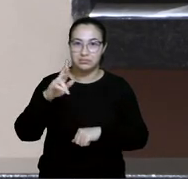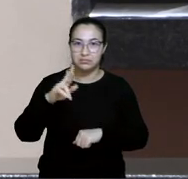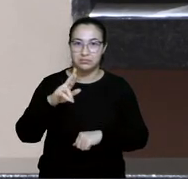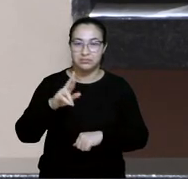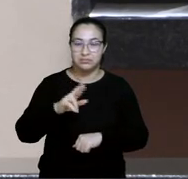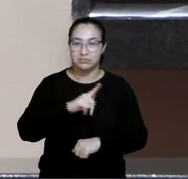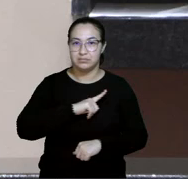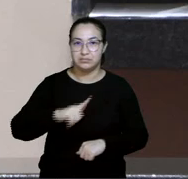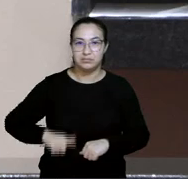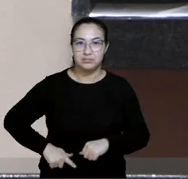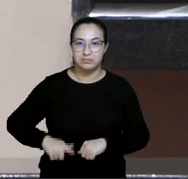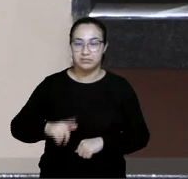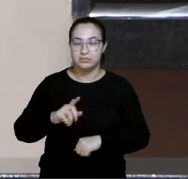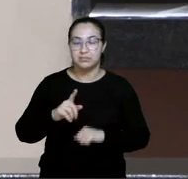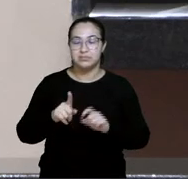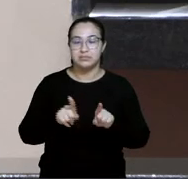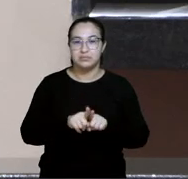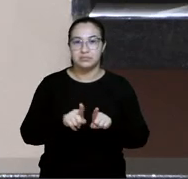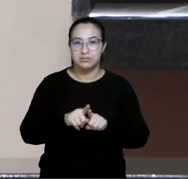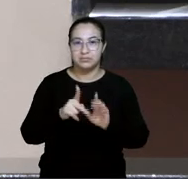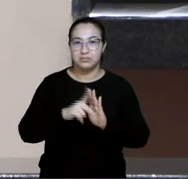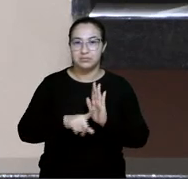Estado. Projeto de lei